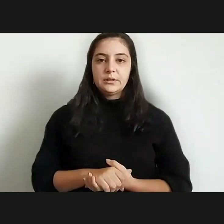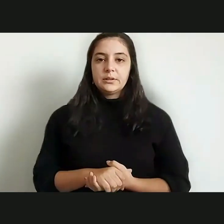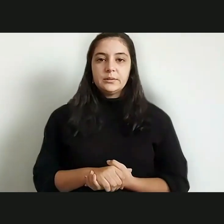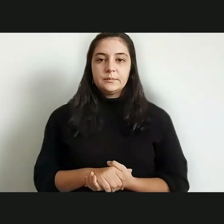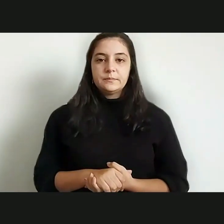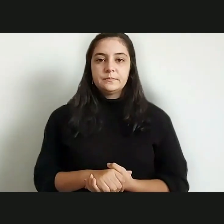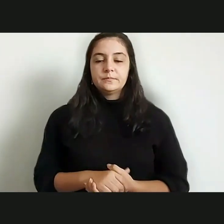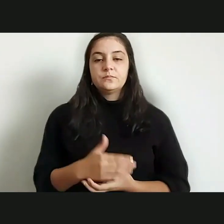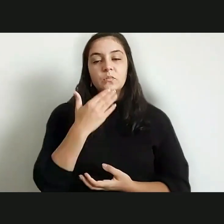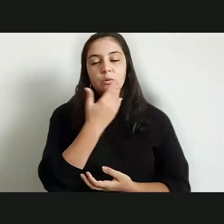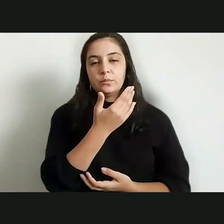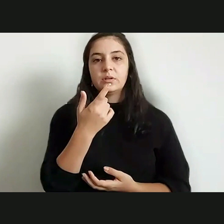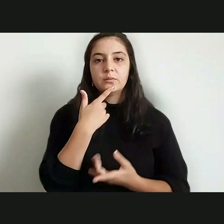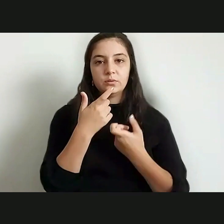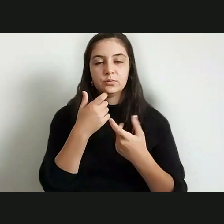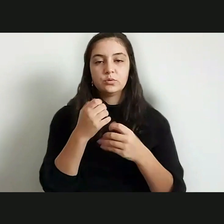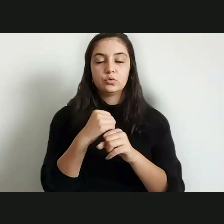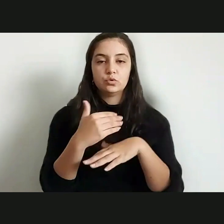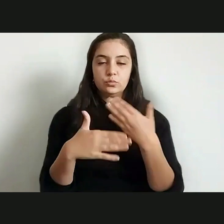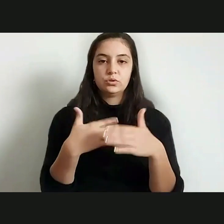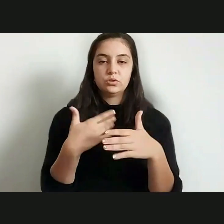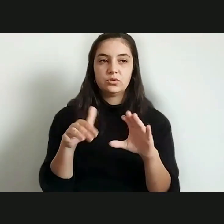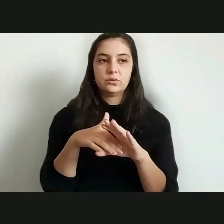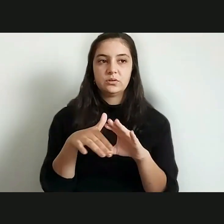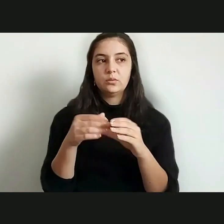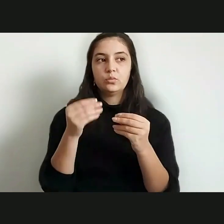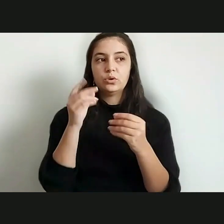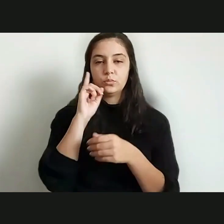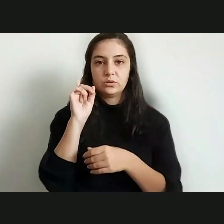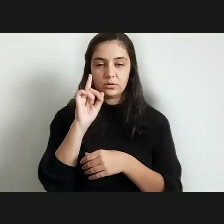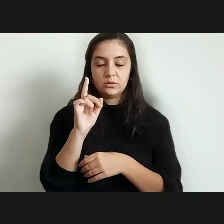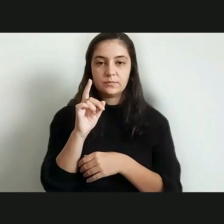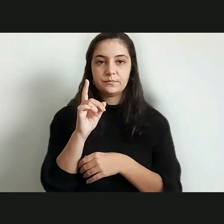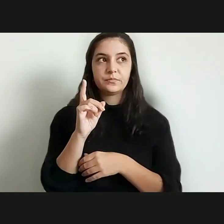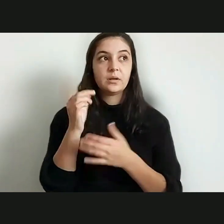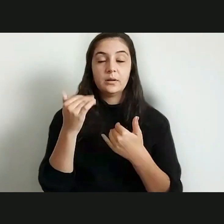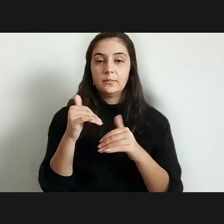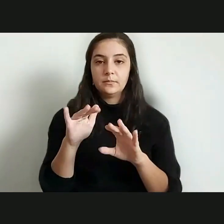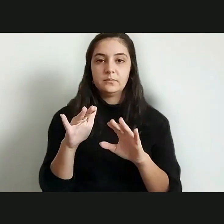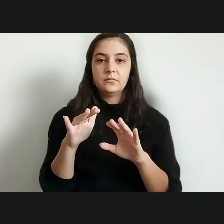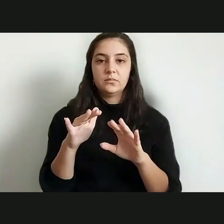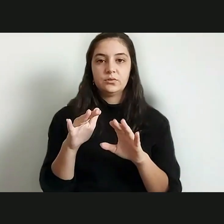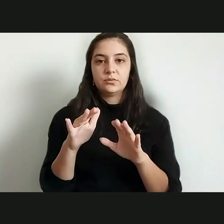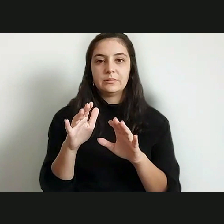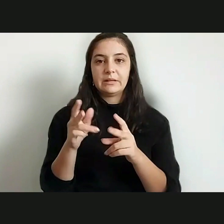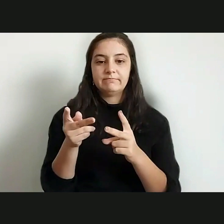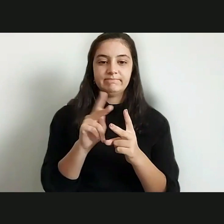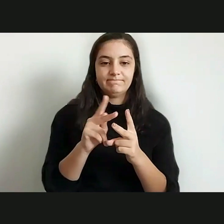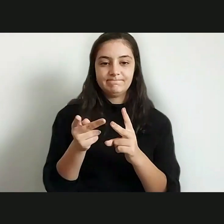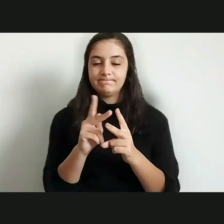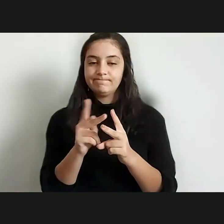Obrigada pelas perguntas. Acho que os processos participativos são muito importantes, mas têm, como tudo, tem 2 lados, nem sempre são